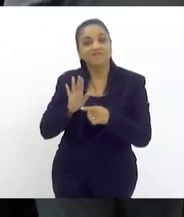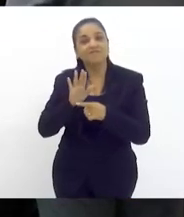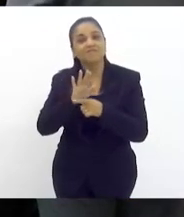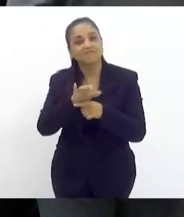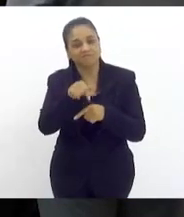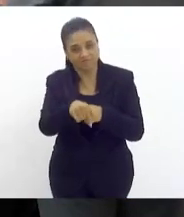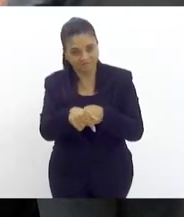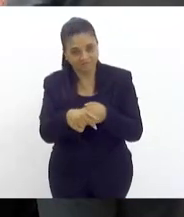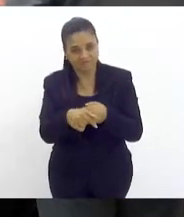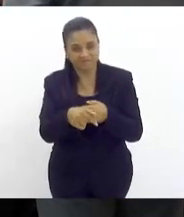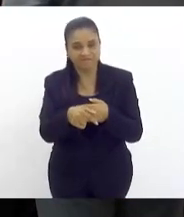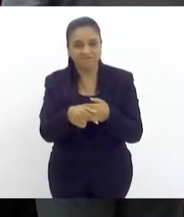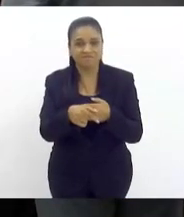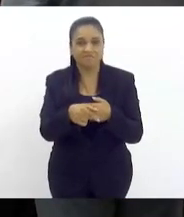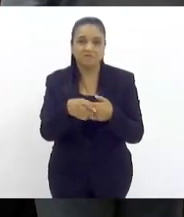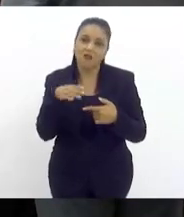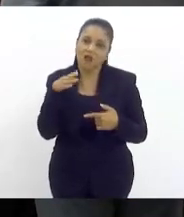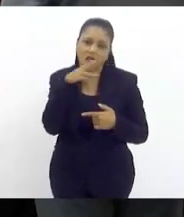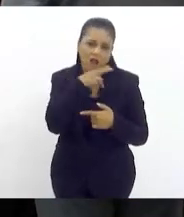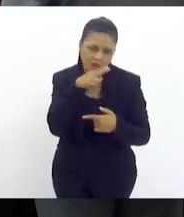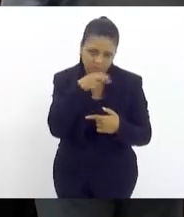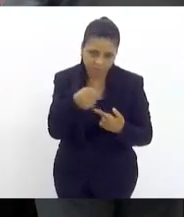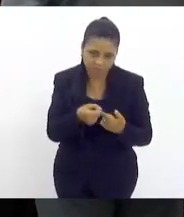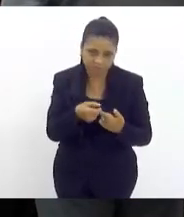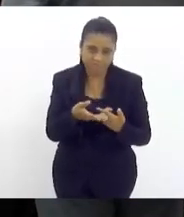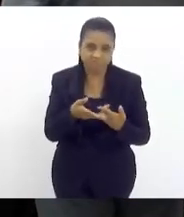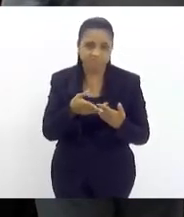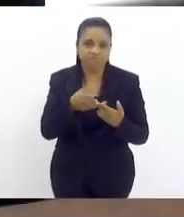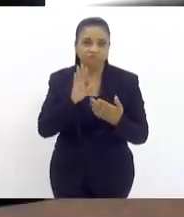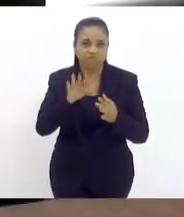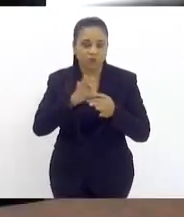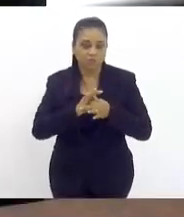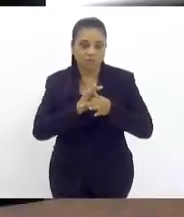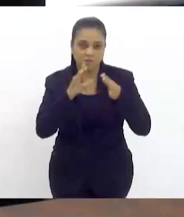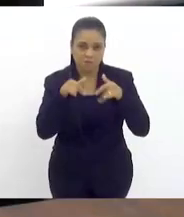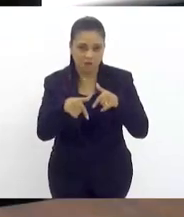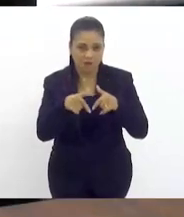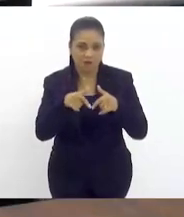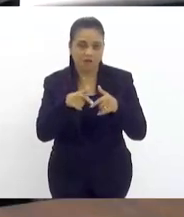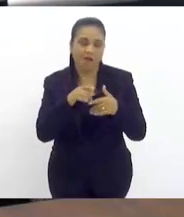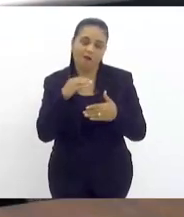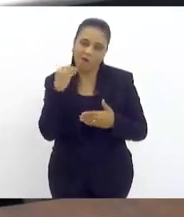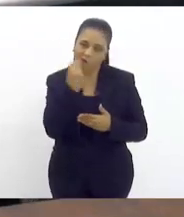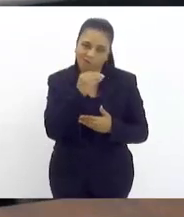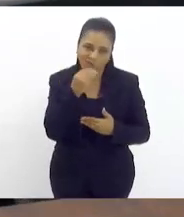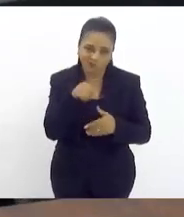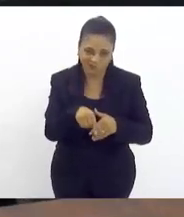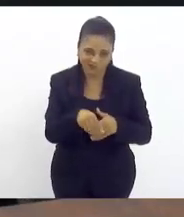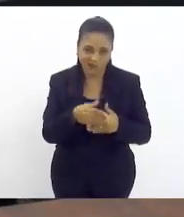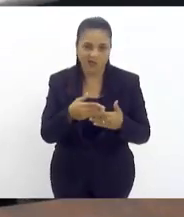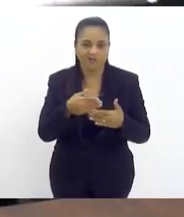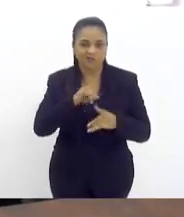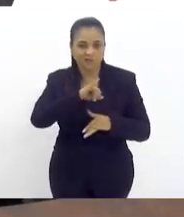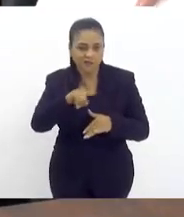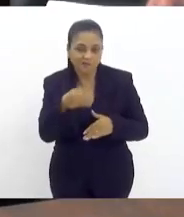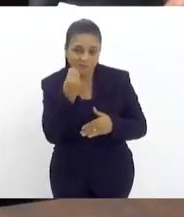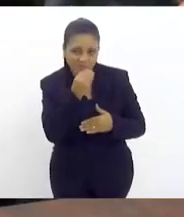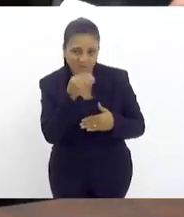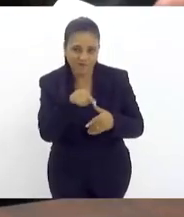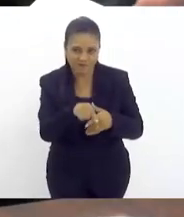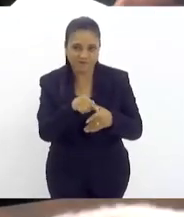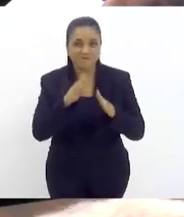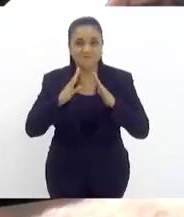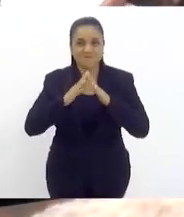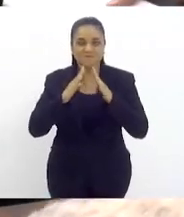para que imediatamente seja concedida essa oportunidade à Casa de Referência Almerim